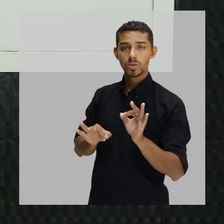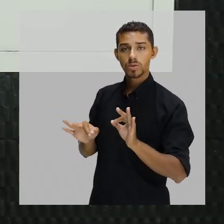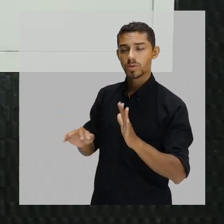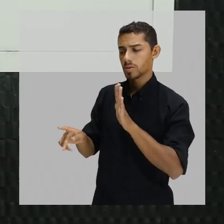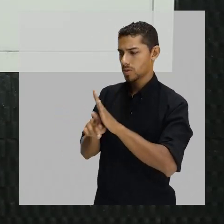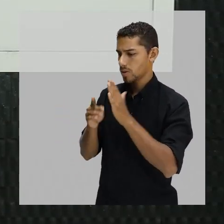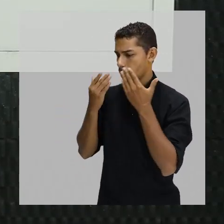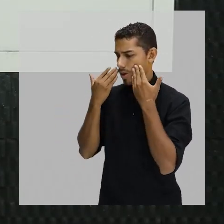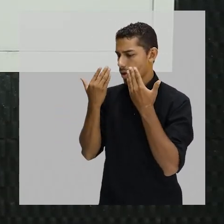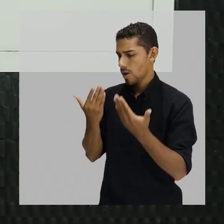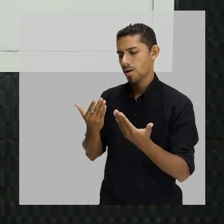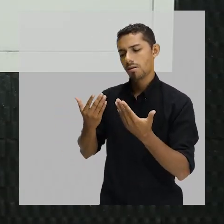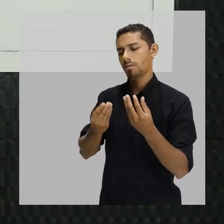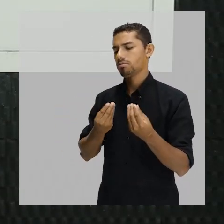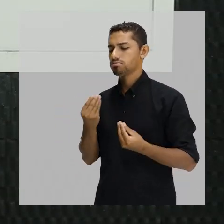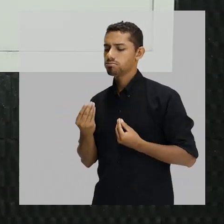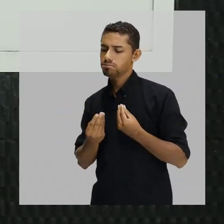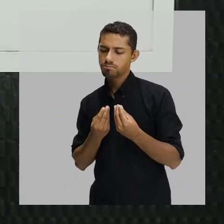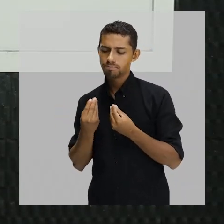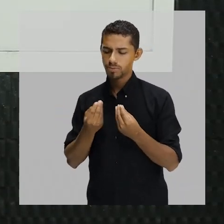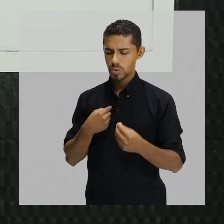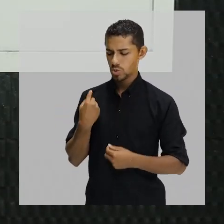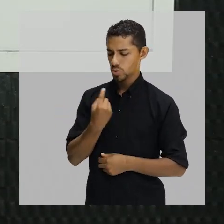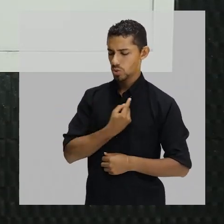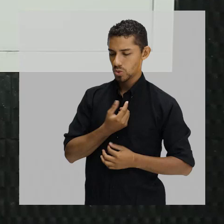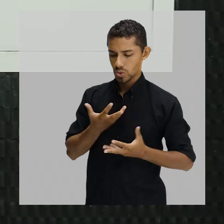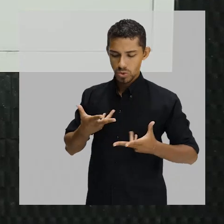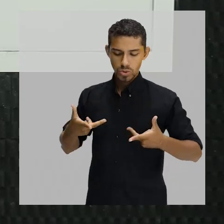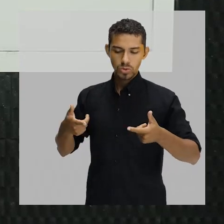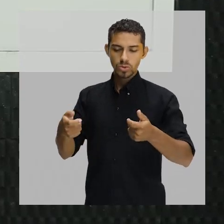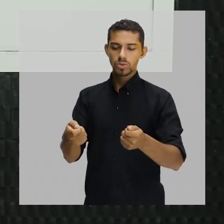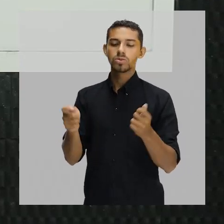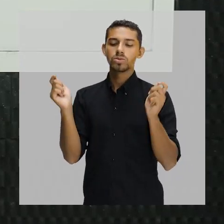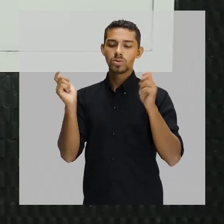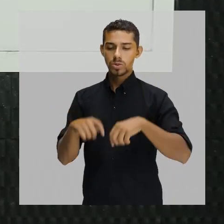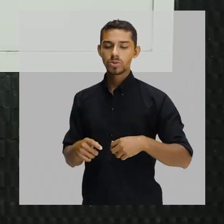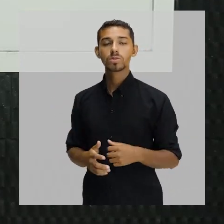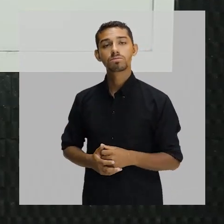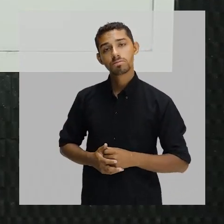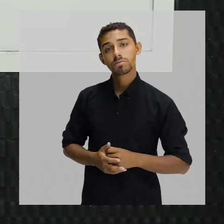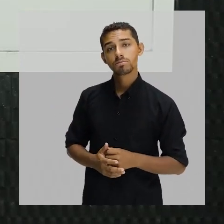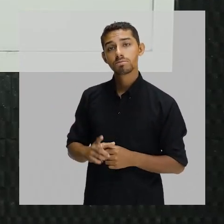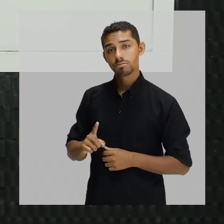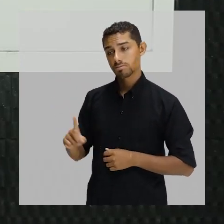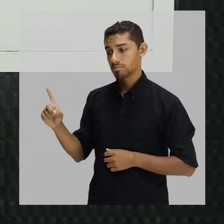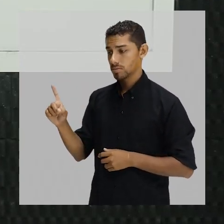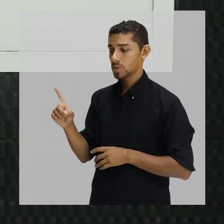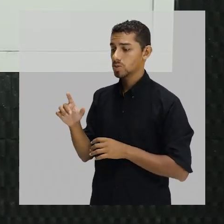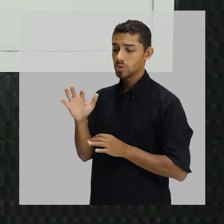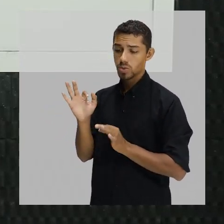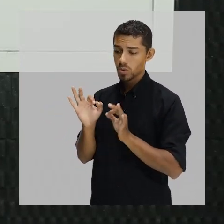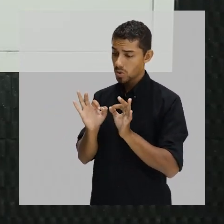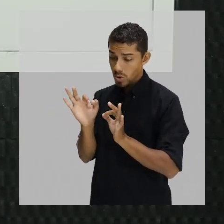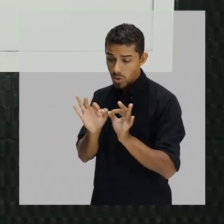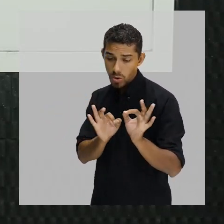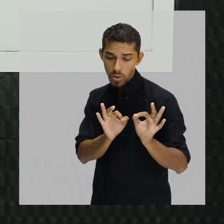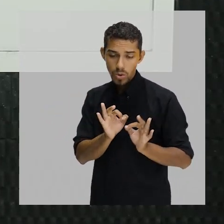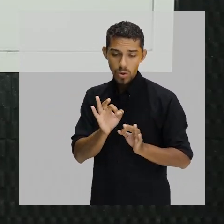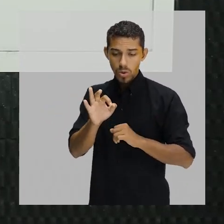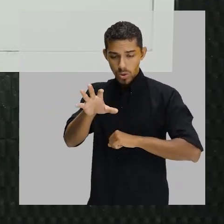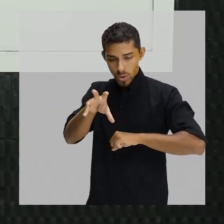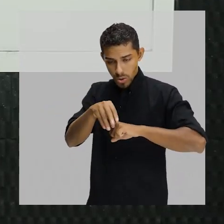são encarados de alguma maneira. Nós qualificamos eles de alguma maneira. Tá? E aí as formas de conhecimento vão